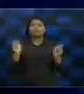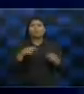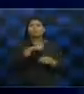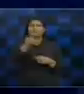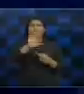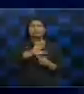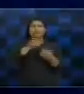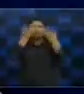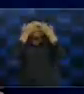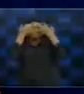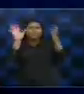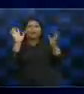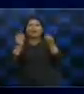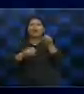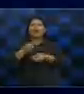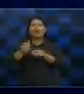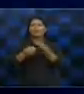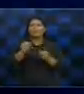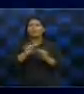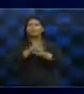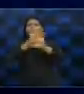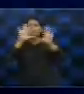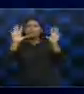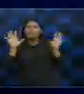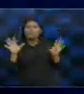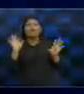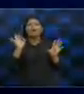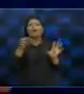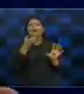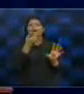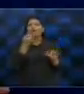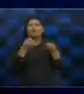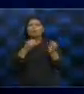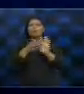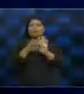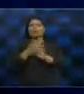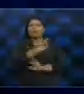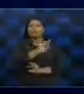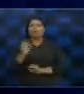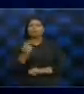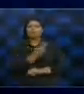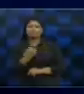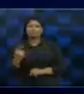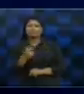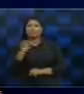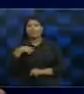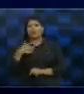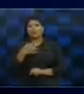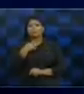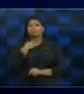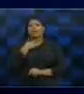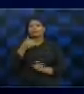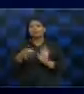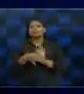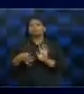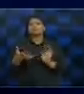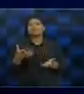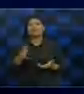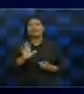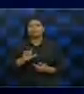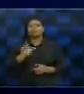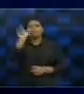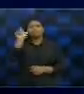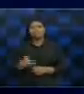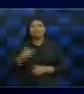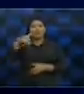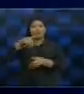a você, eleitor, o melhor do programa de cada um dos dois candidatos que se propõem a governar a cidade de Manaus no próximo mandato